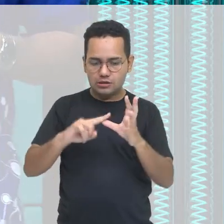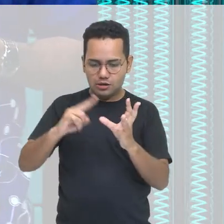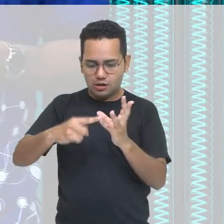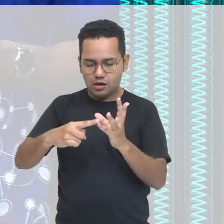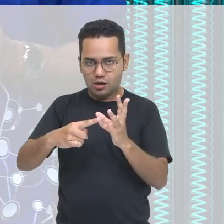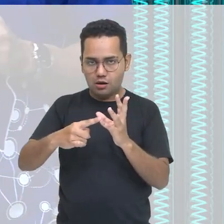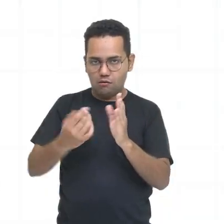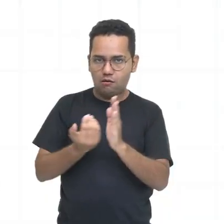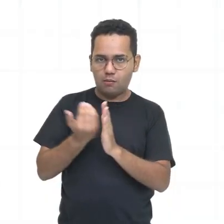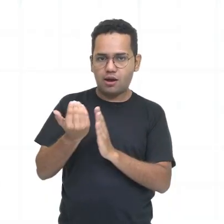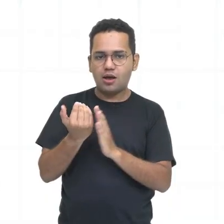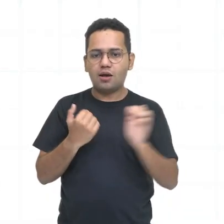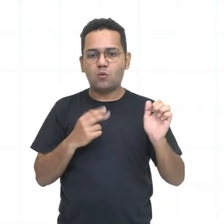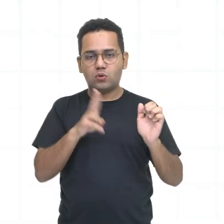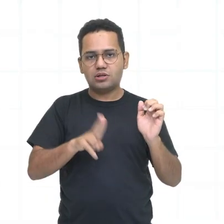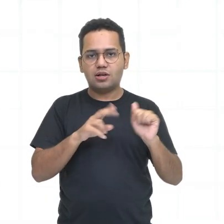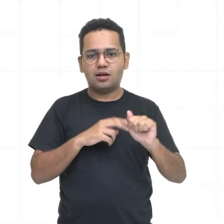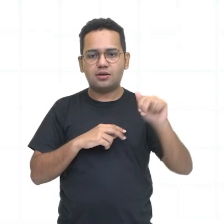os exemplos.